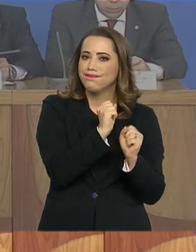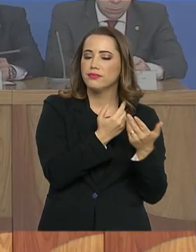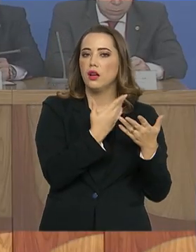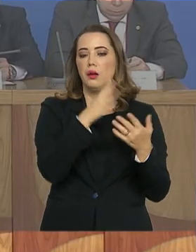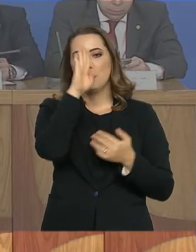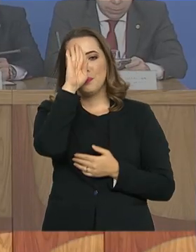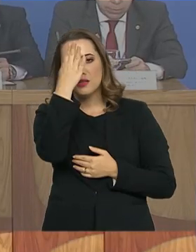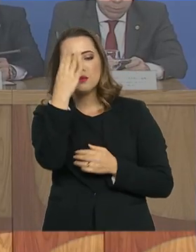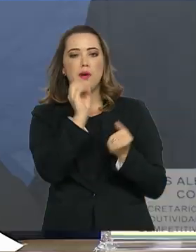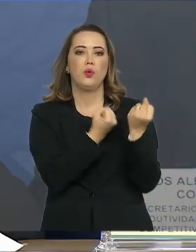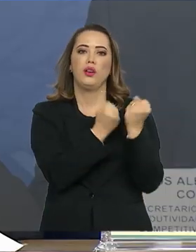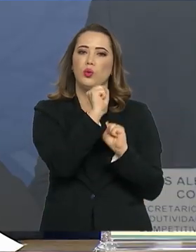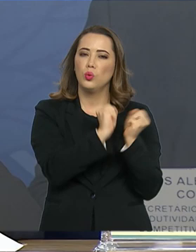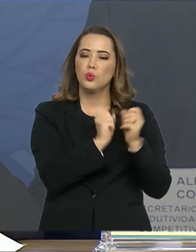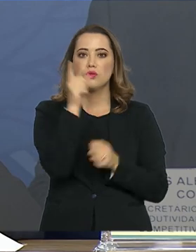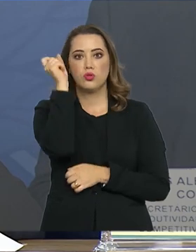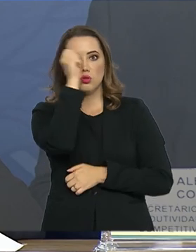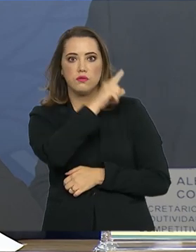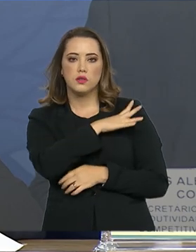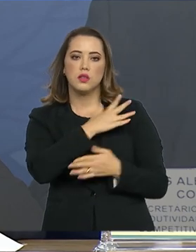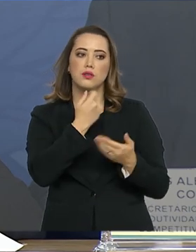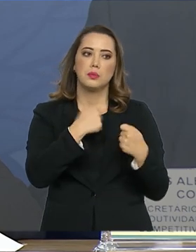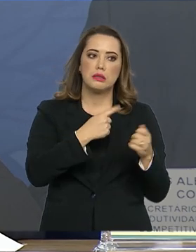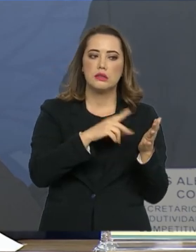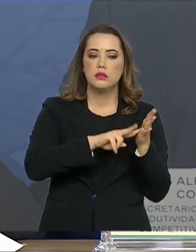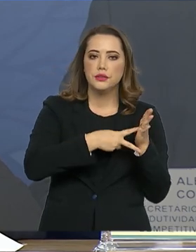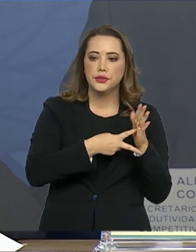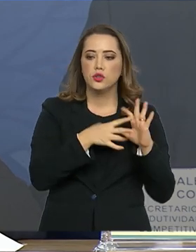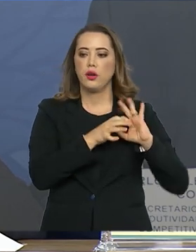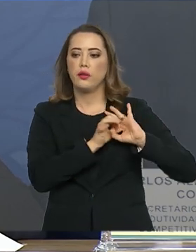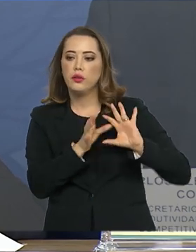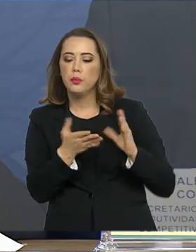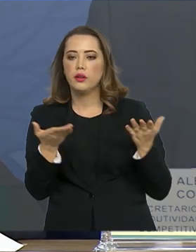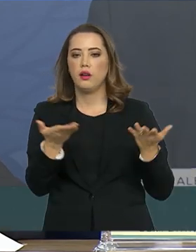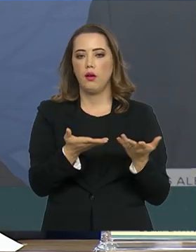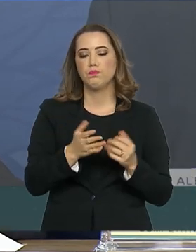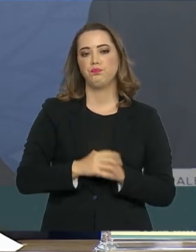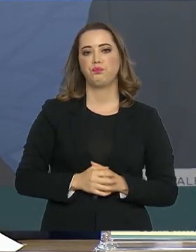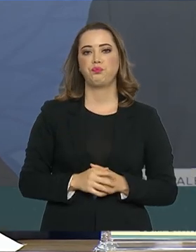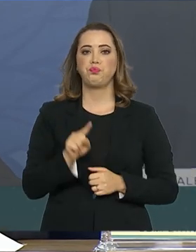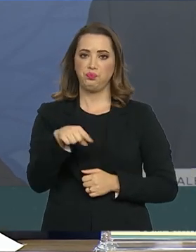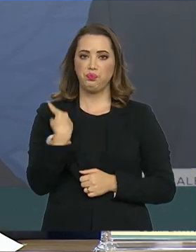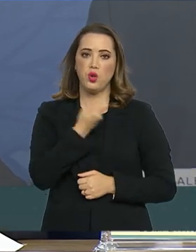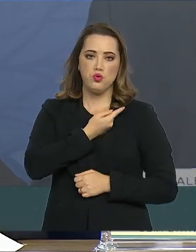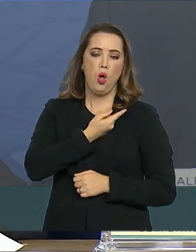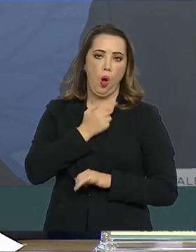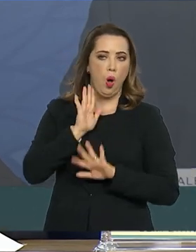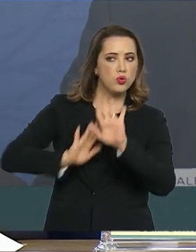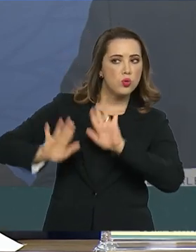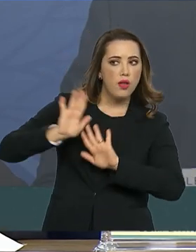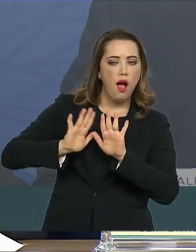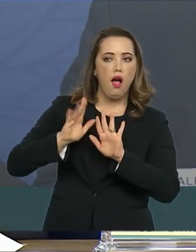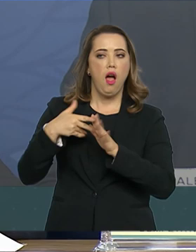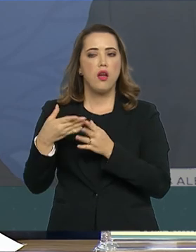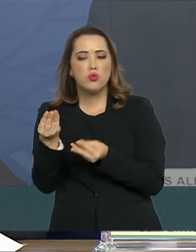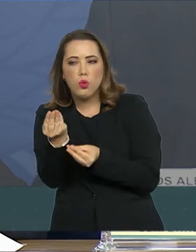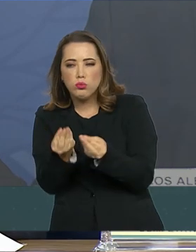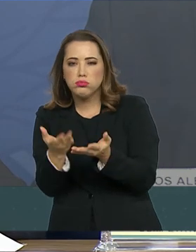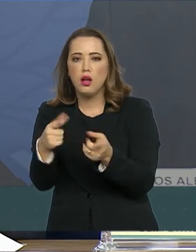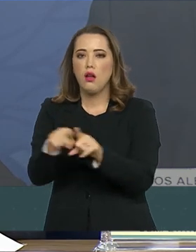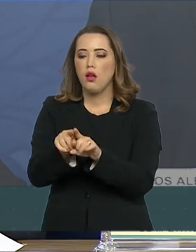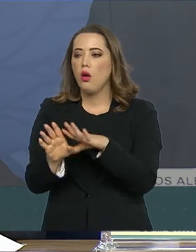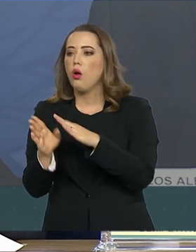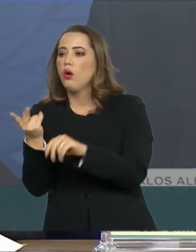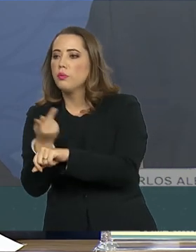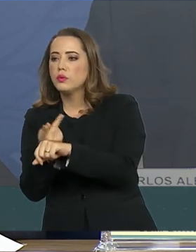principalmente da indústria. Nós tivemos o cuidado de buscarmos a interlocução com uma série de entidades empresariais na área de